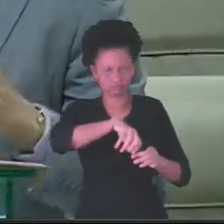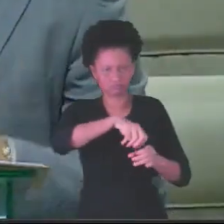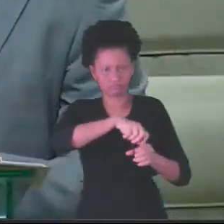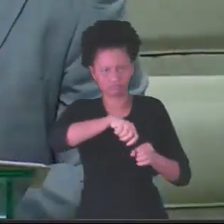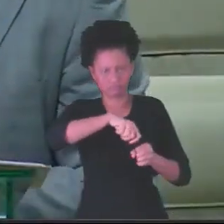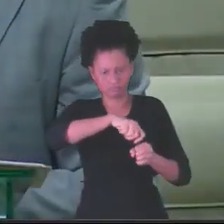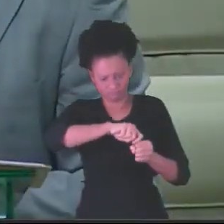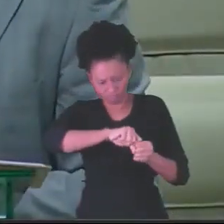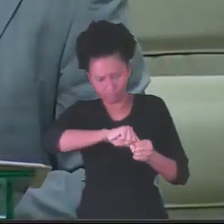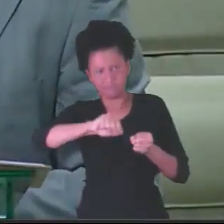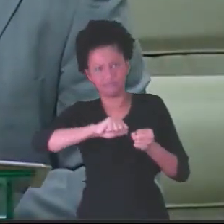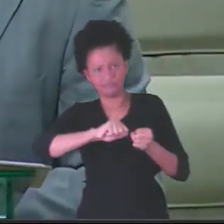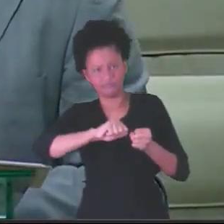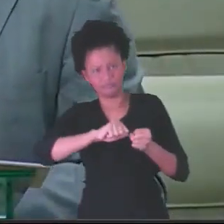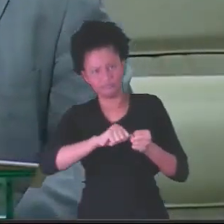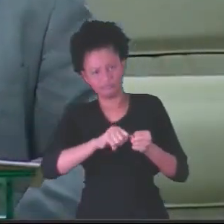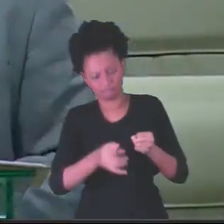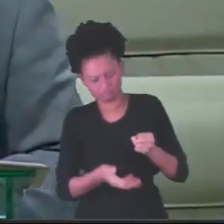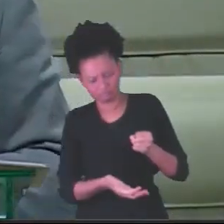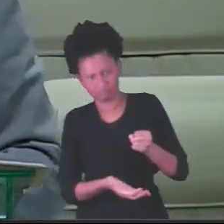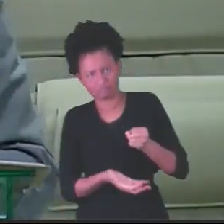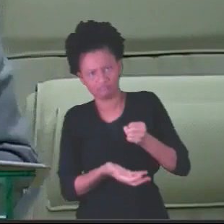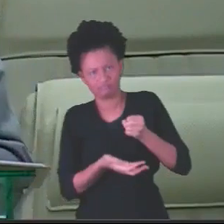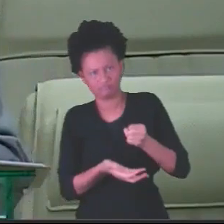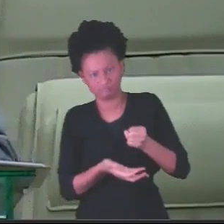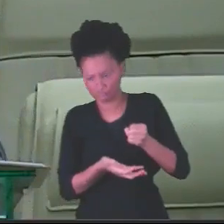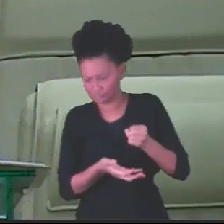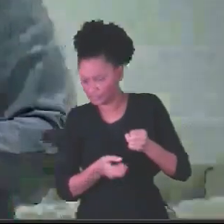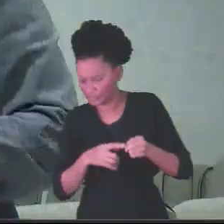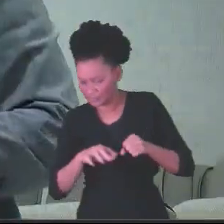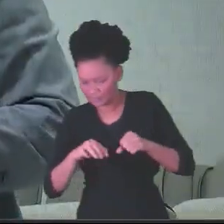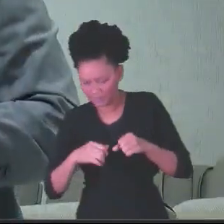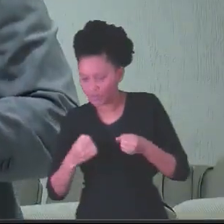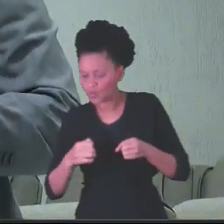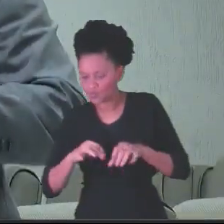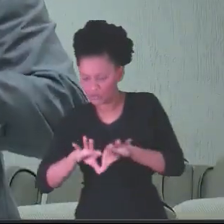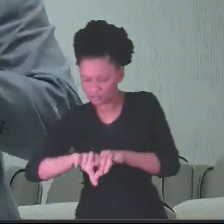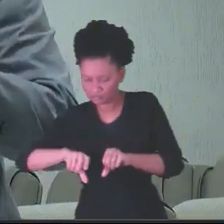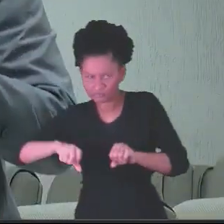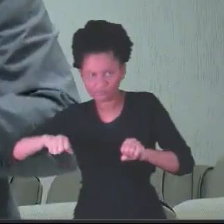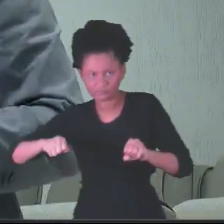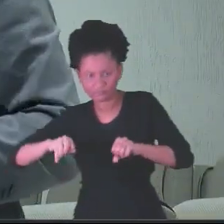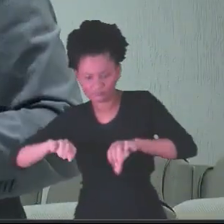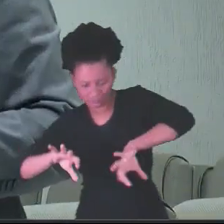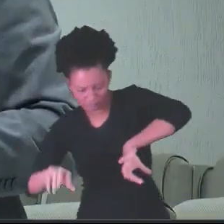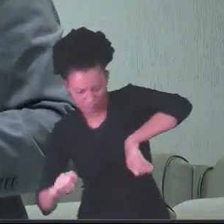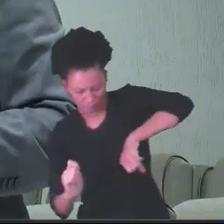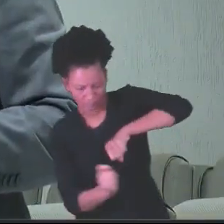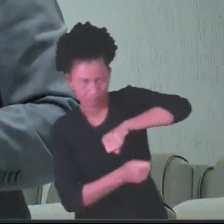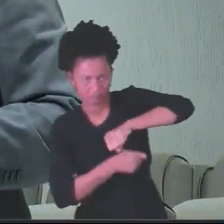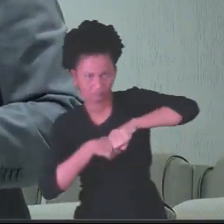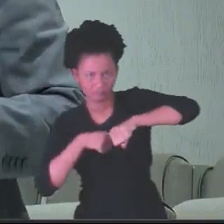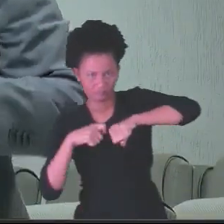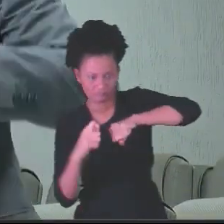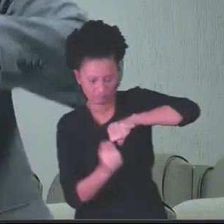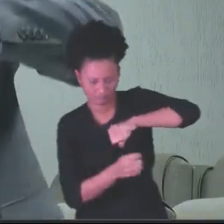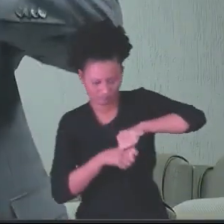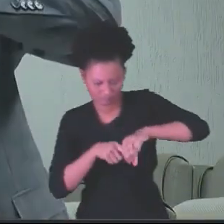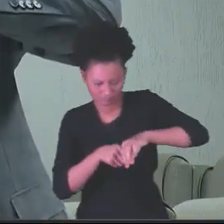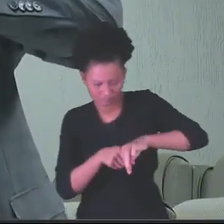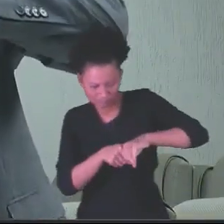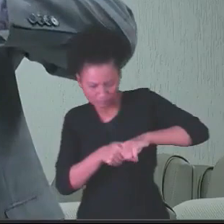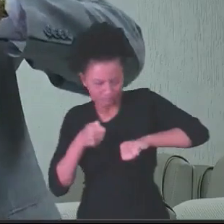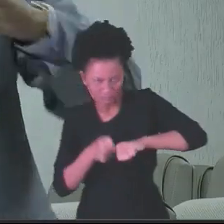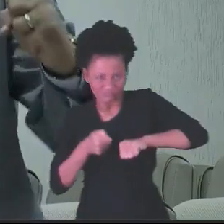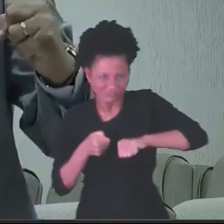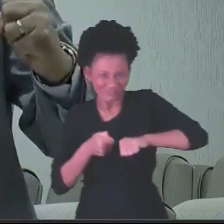fechou lá e pegou cordas e amarrou e deu